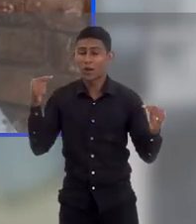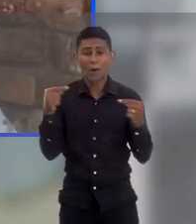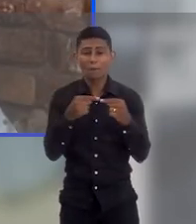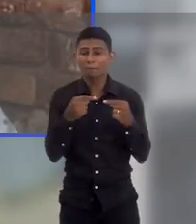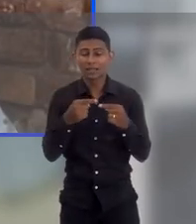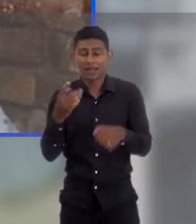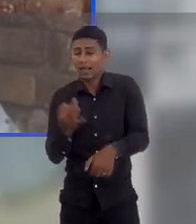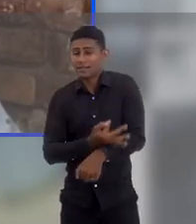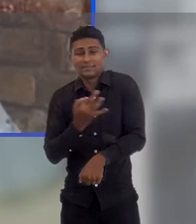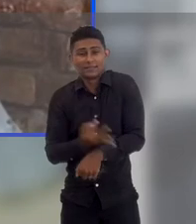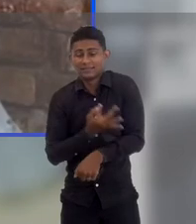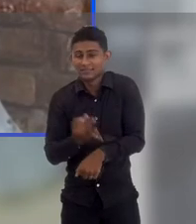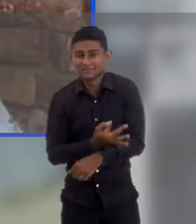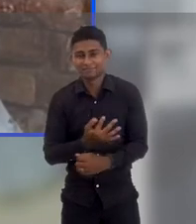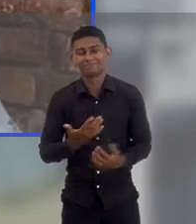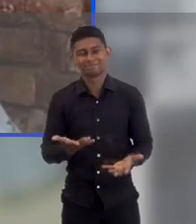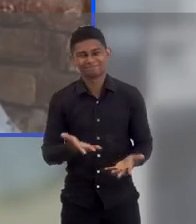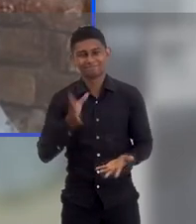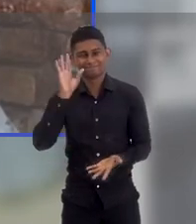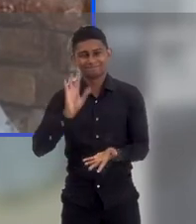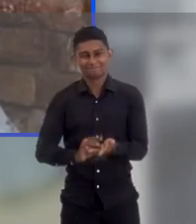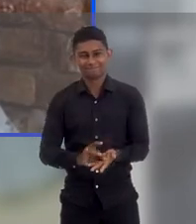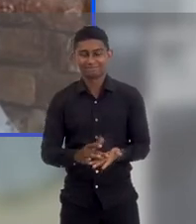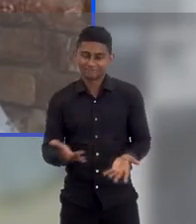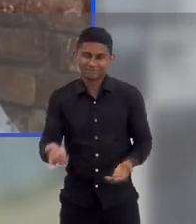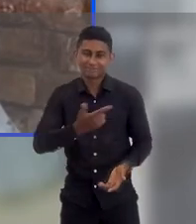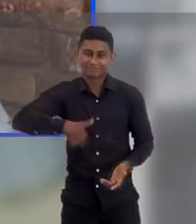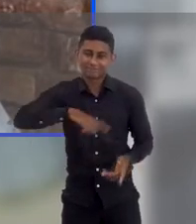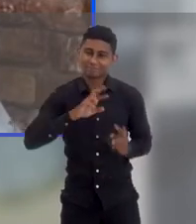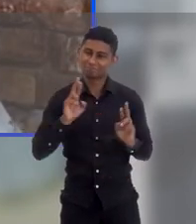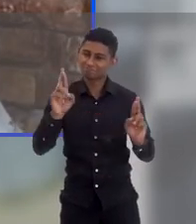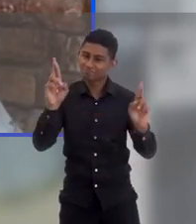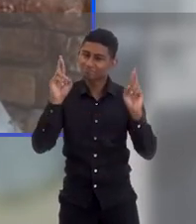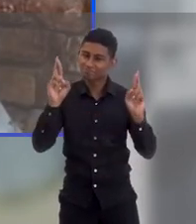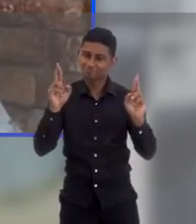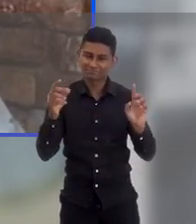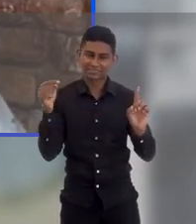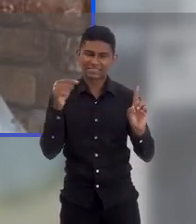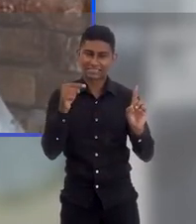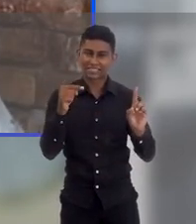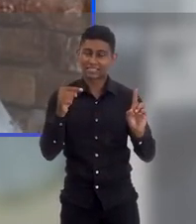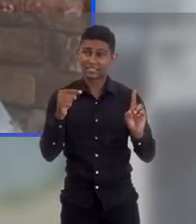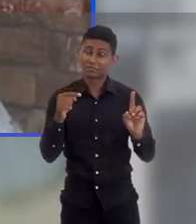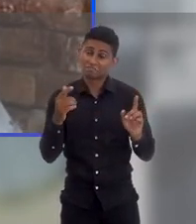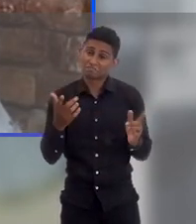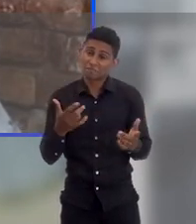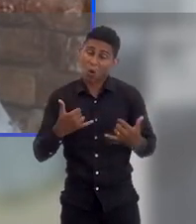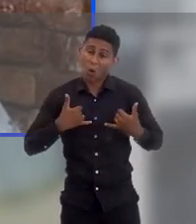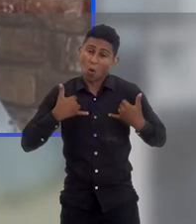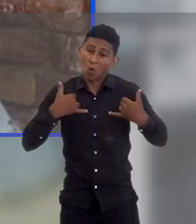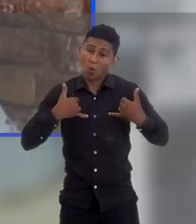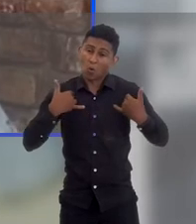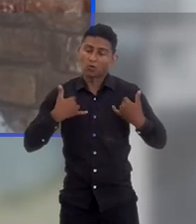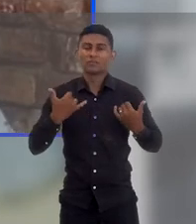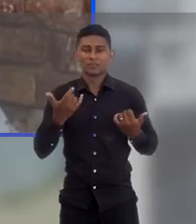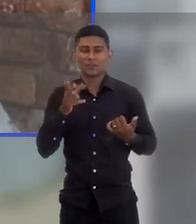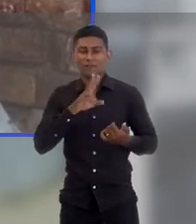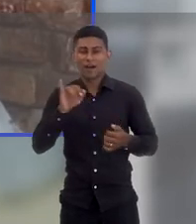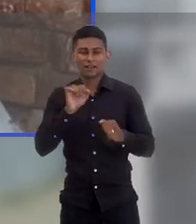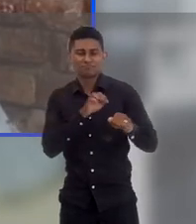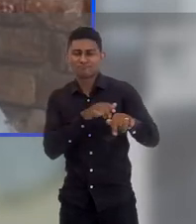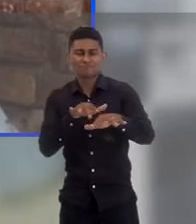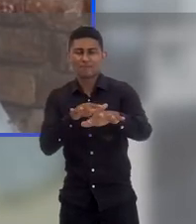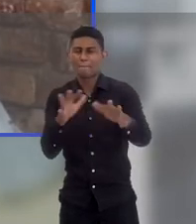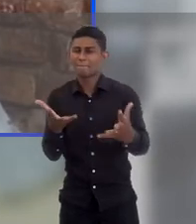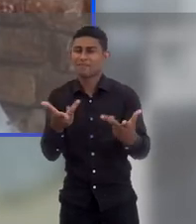resistência. E é mesmo. Então a gente espera orgulhar o Paulo ainda muito. E esse desfile vai ser